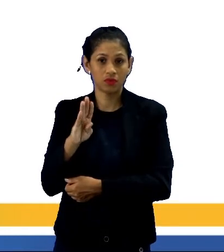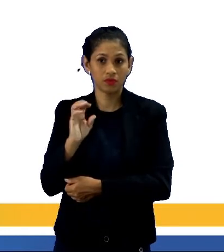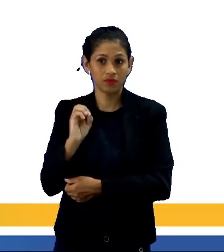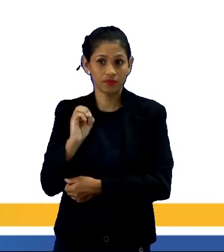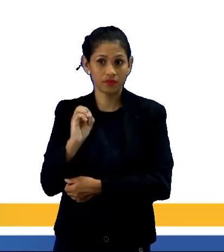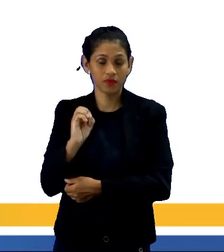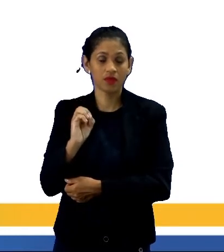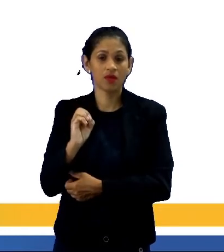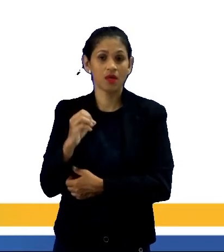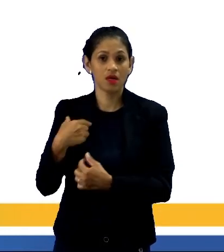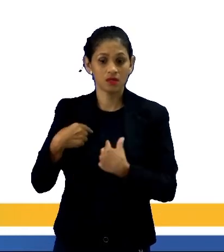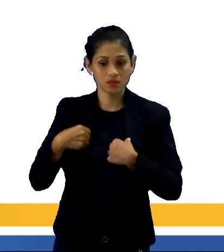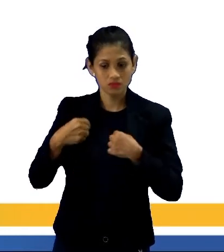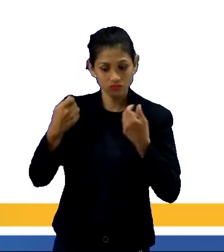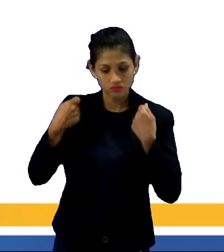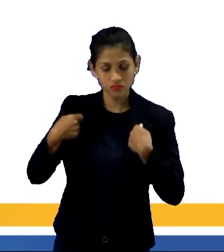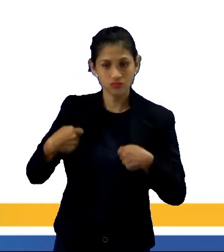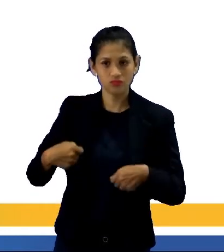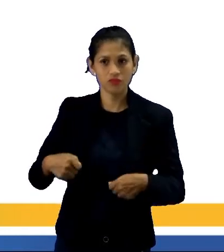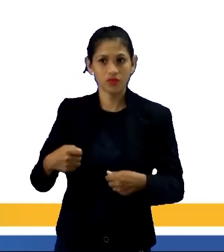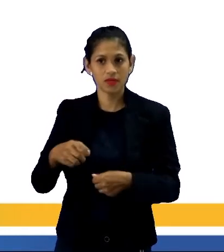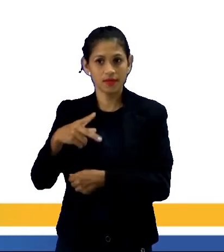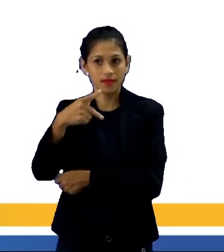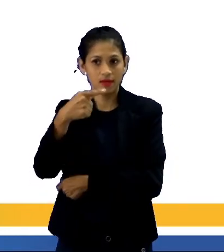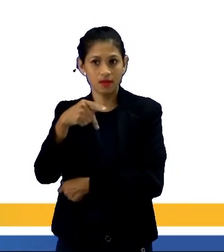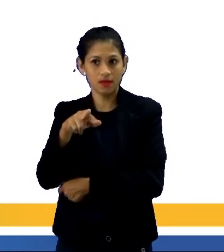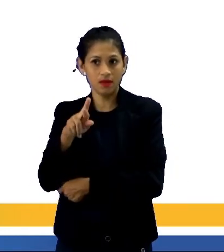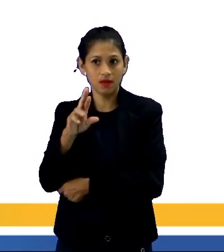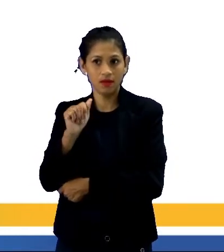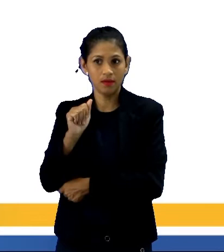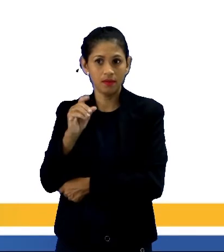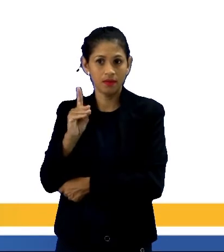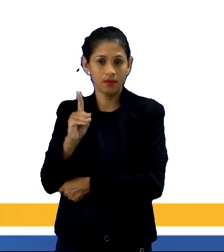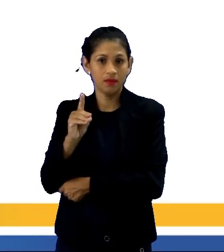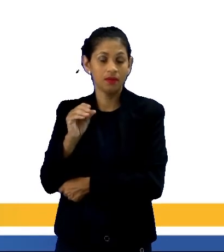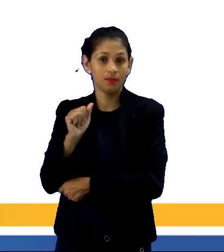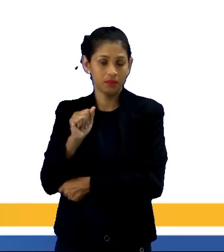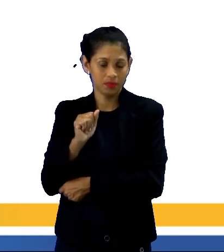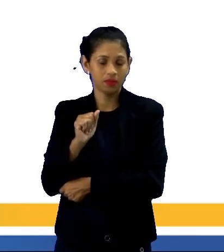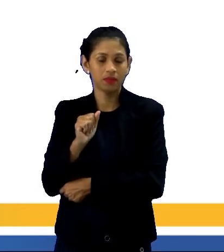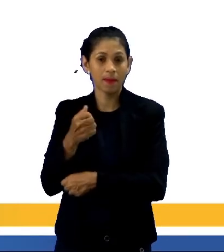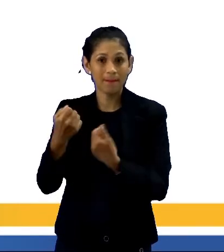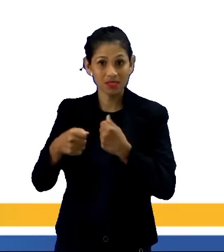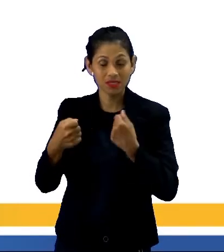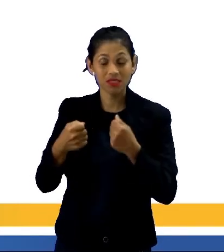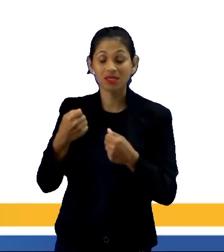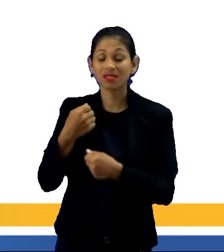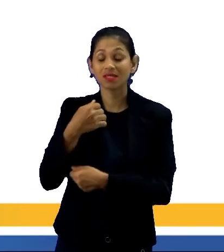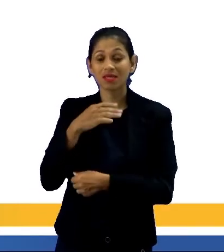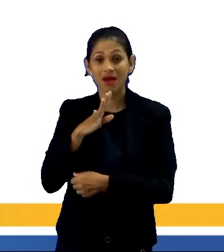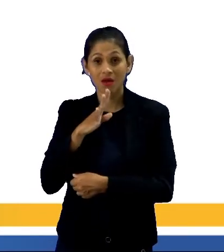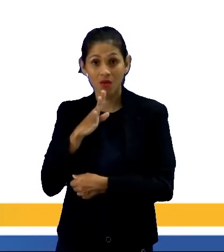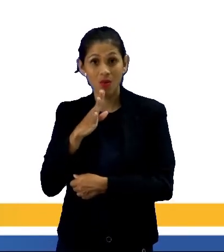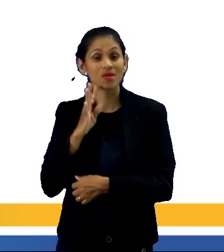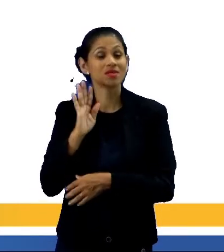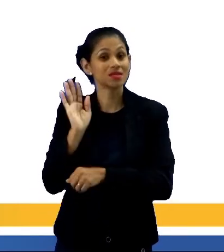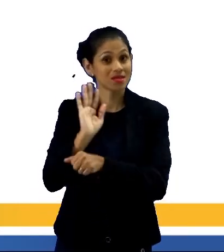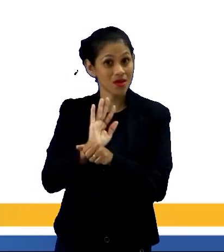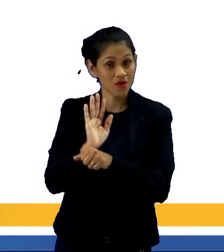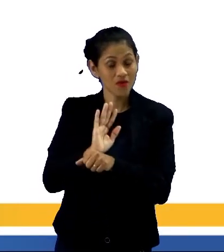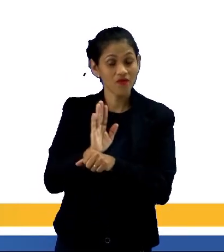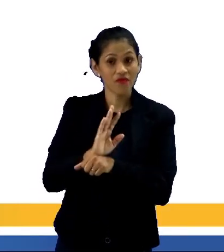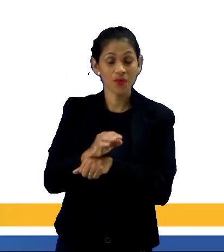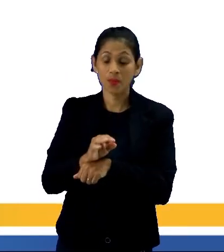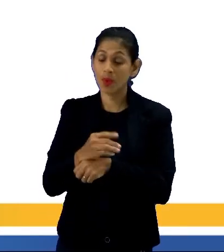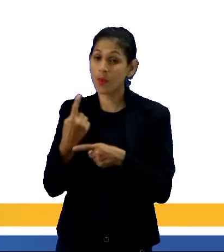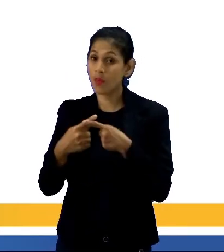é O Diabo Veste Prada. Então você entende O Quiabo Veste Prada. Se você conhece o filme, assim que você lê, né, o que está em destaque